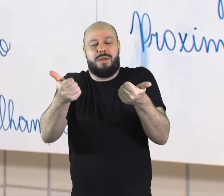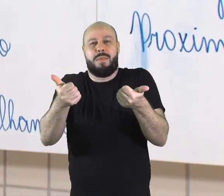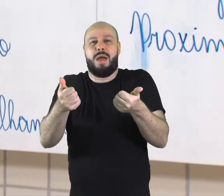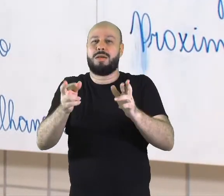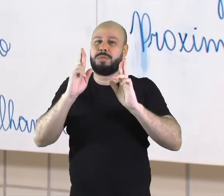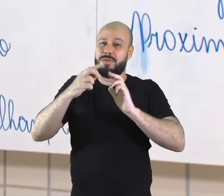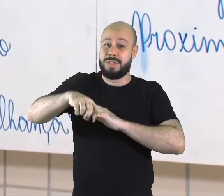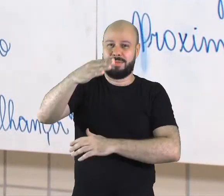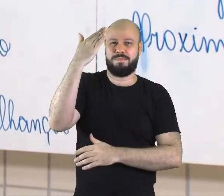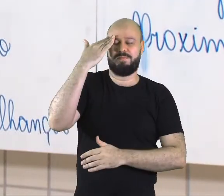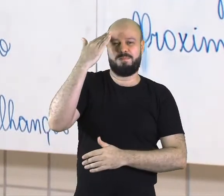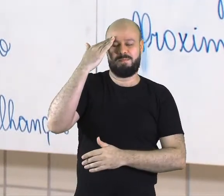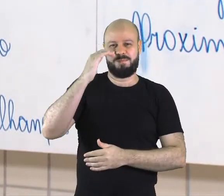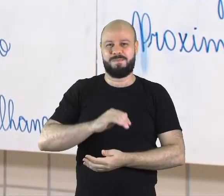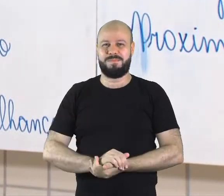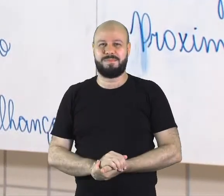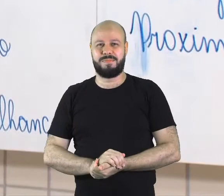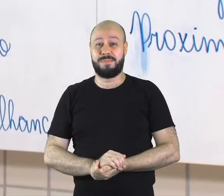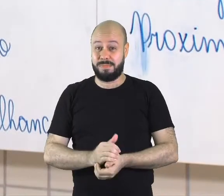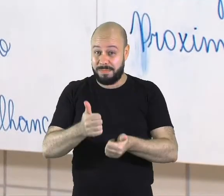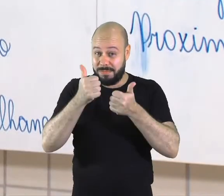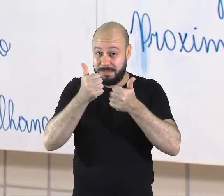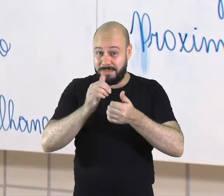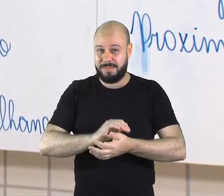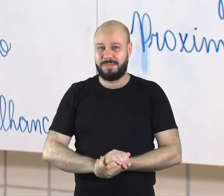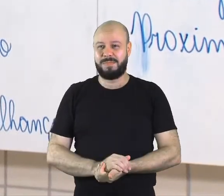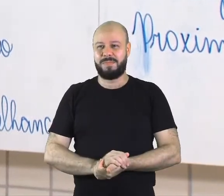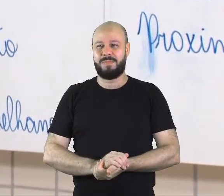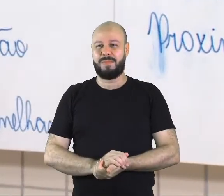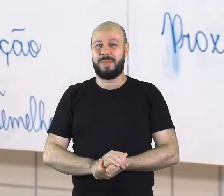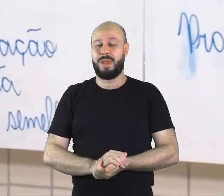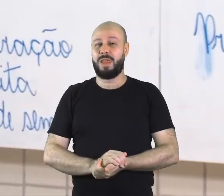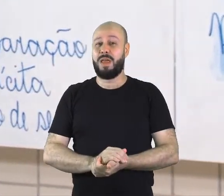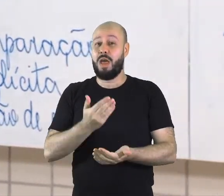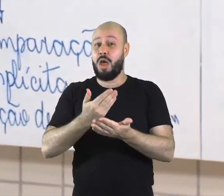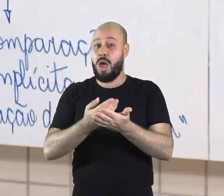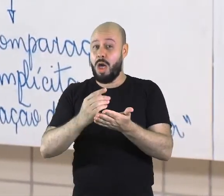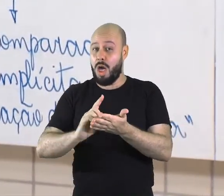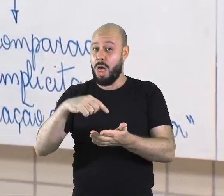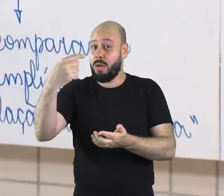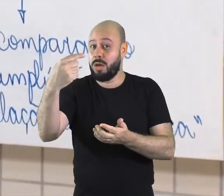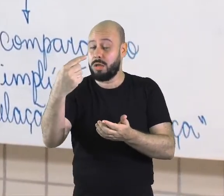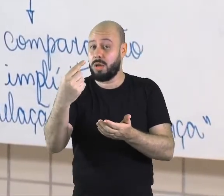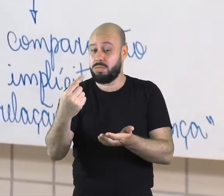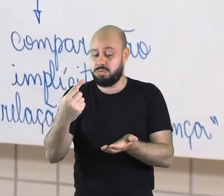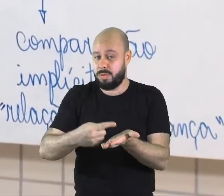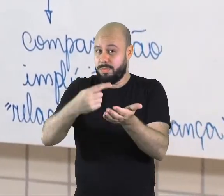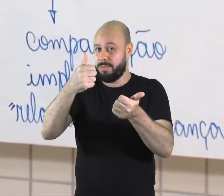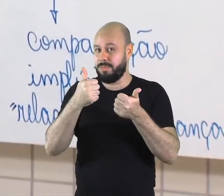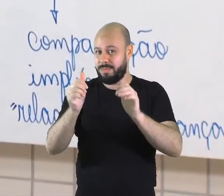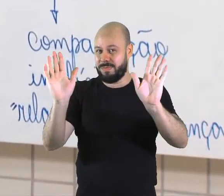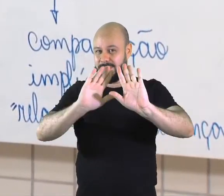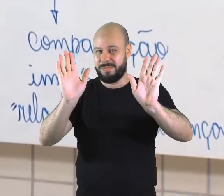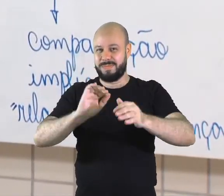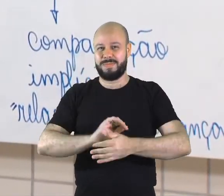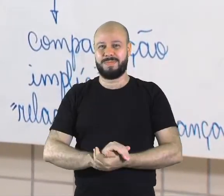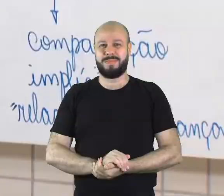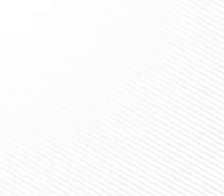tenham compreendido, tudo bem? E encontro com vocês na nossa próxima aula. Até logo!